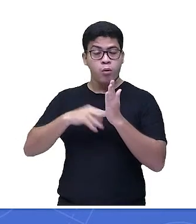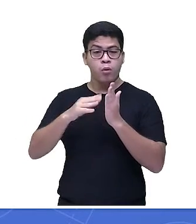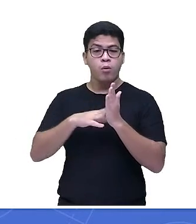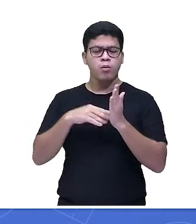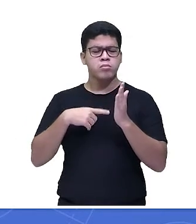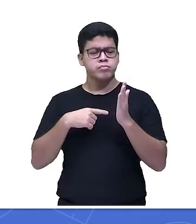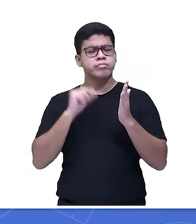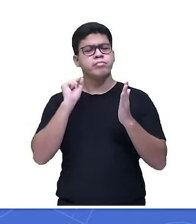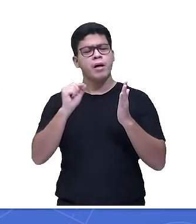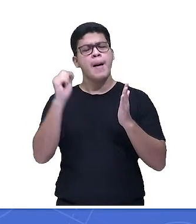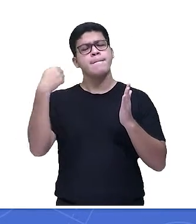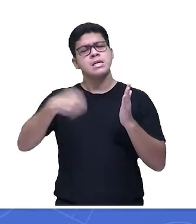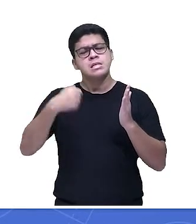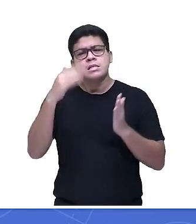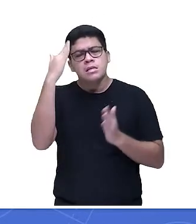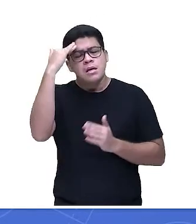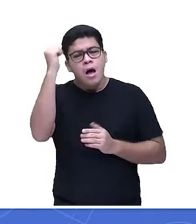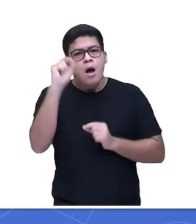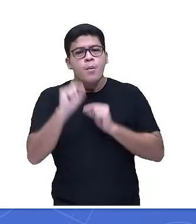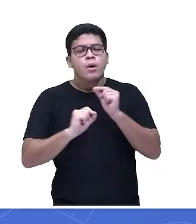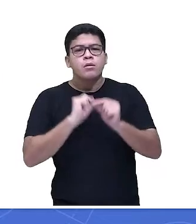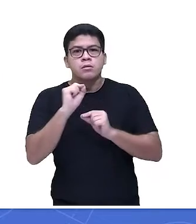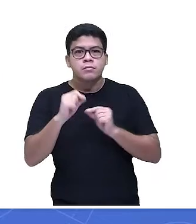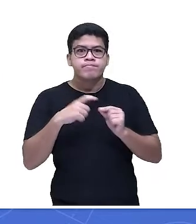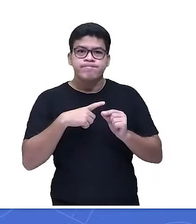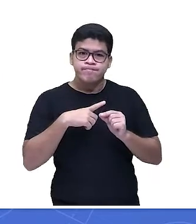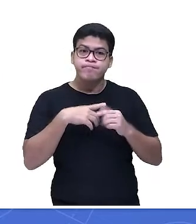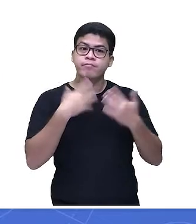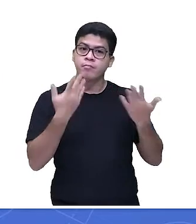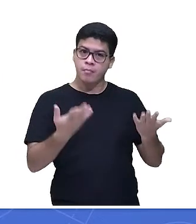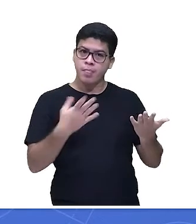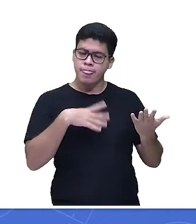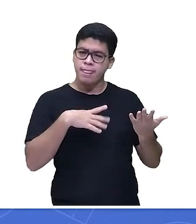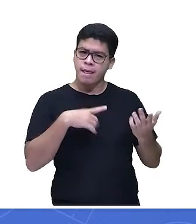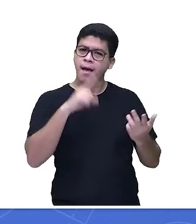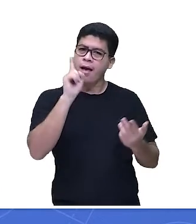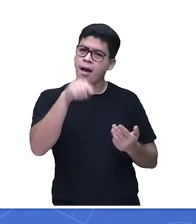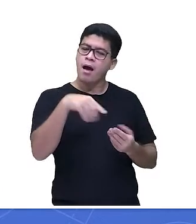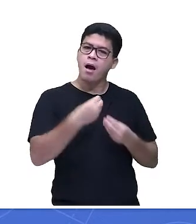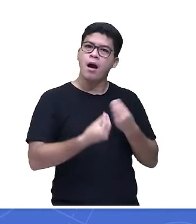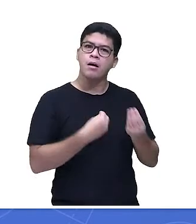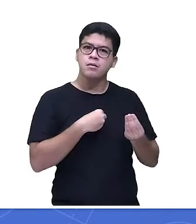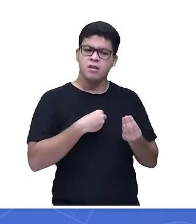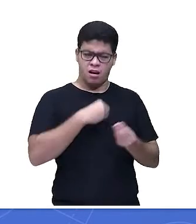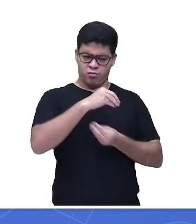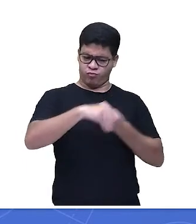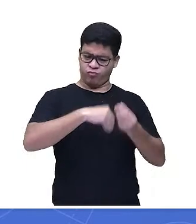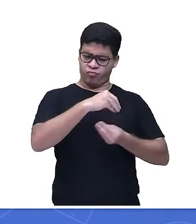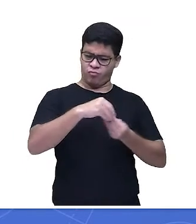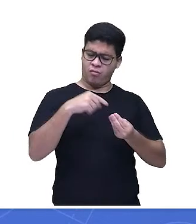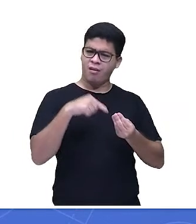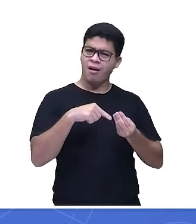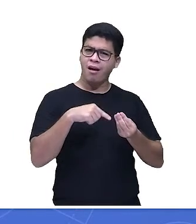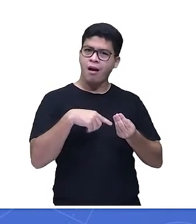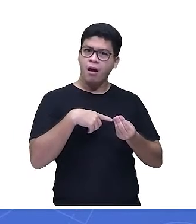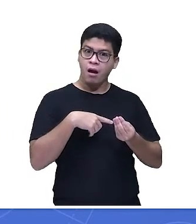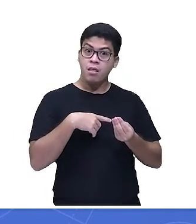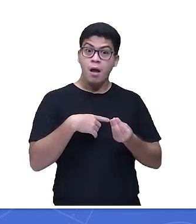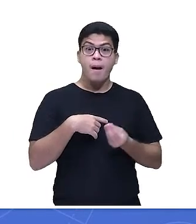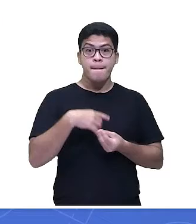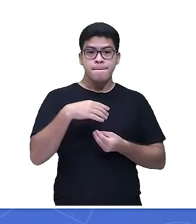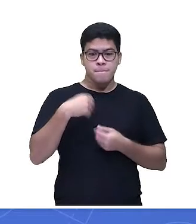precisa saber, a mistura das cores. Aí vocês nem sabem. A equipe de